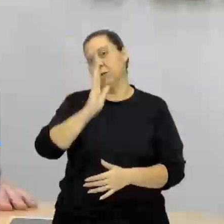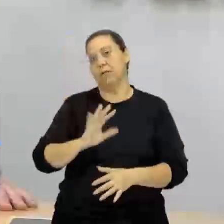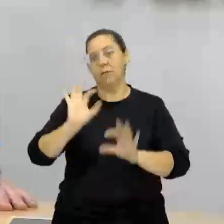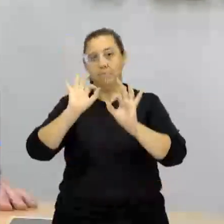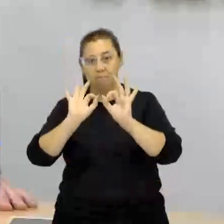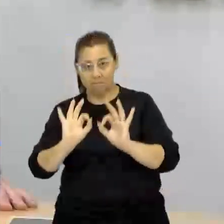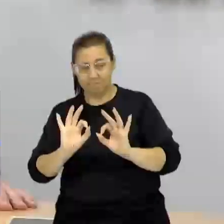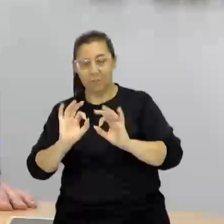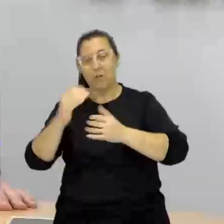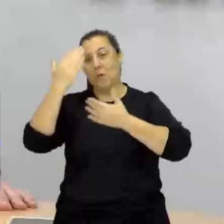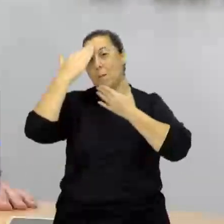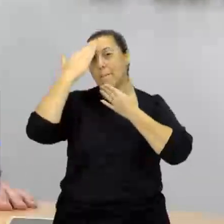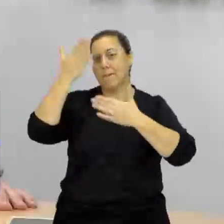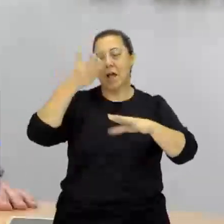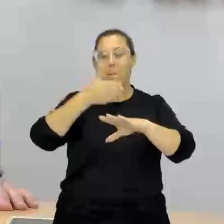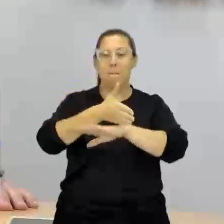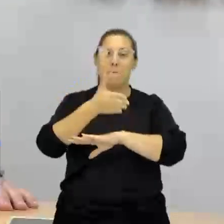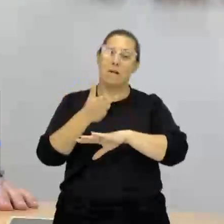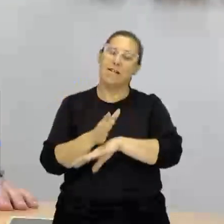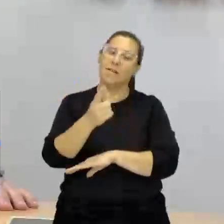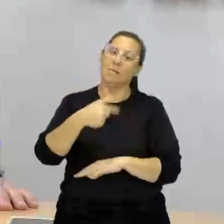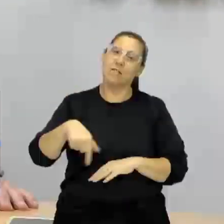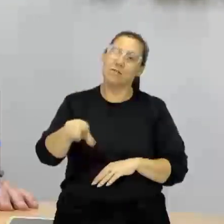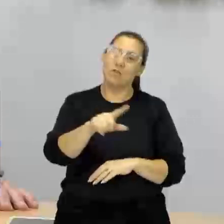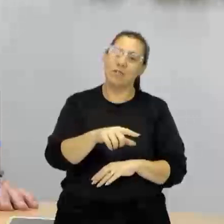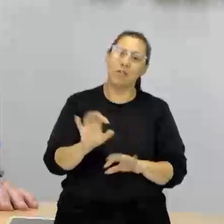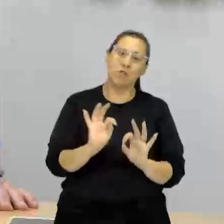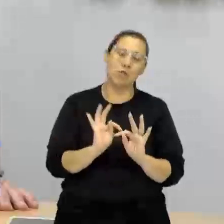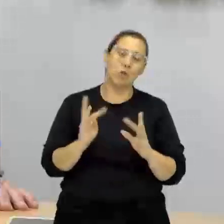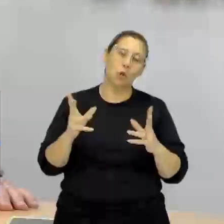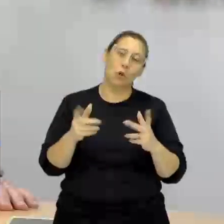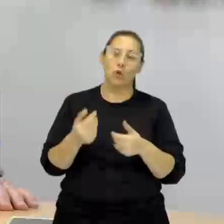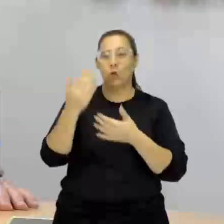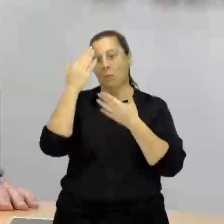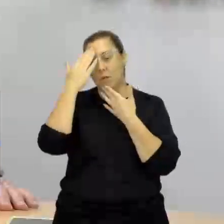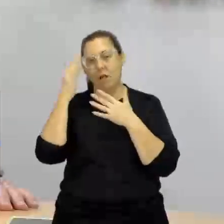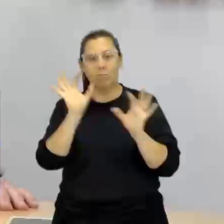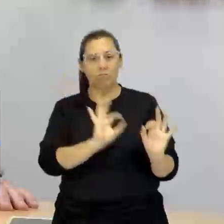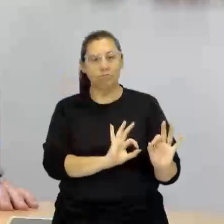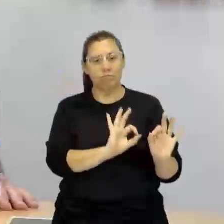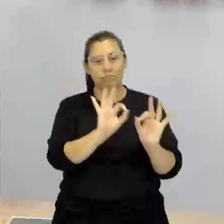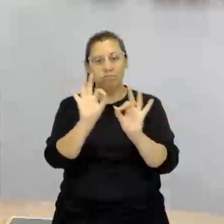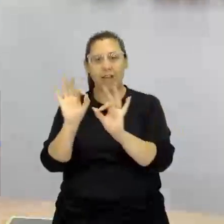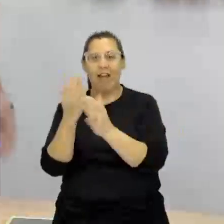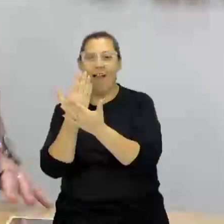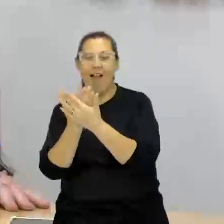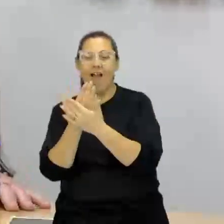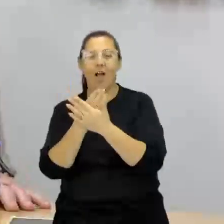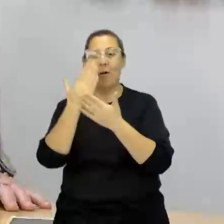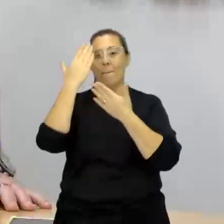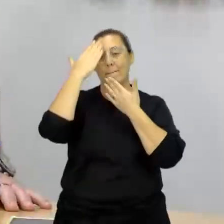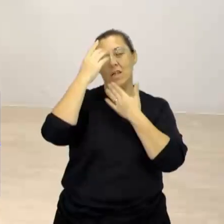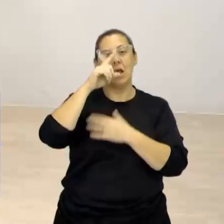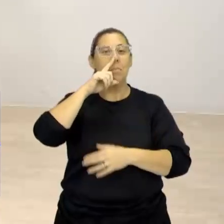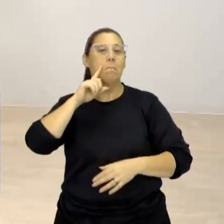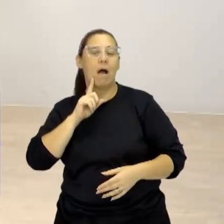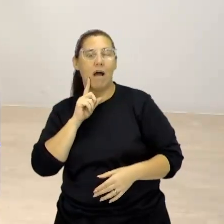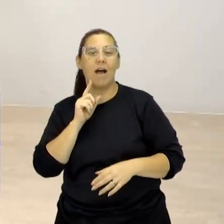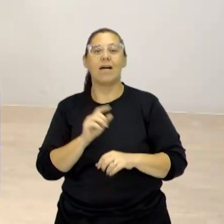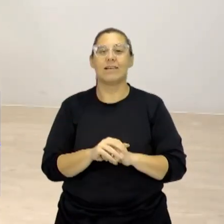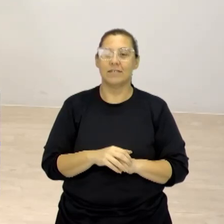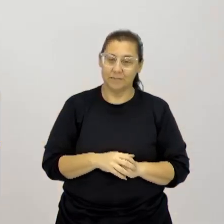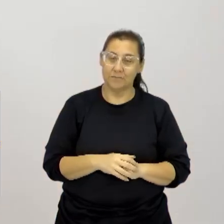pessoal? Obrigado aí pela participação de vocês aí, obrigado por terem assistido a nossa aula, obrigado aí, Magno, pela parceria.